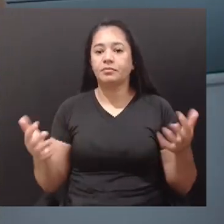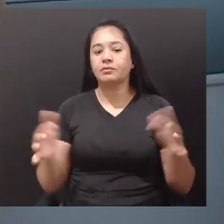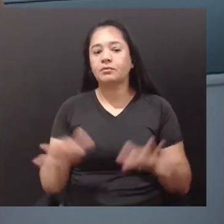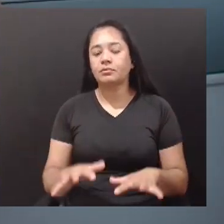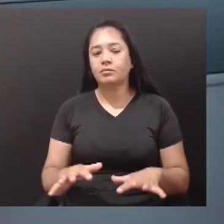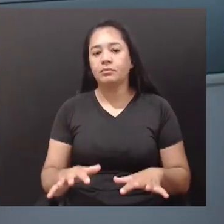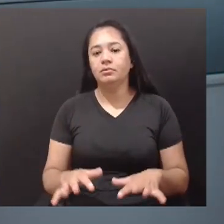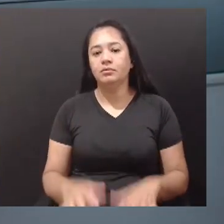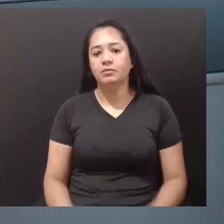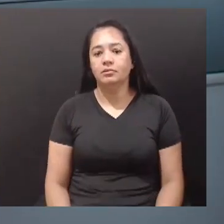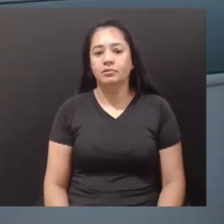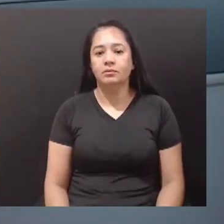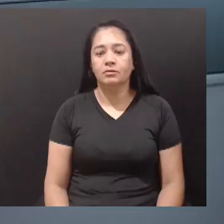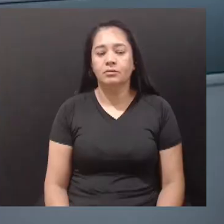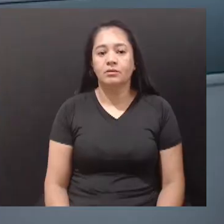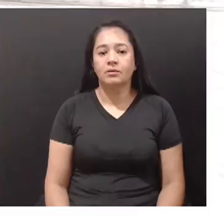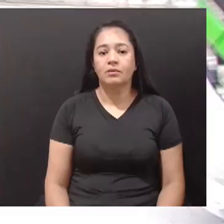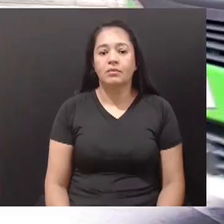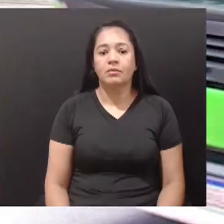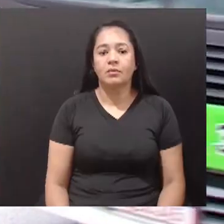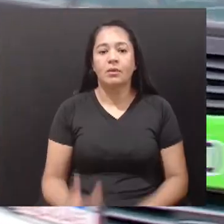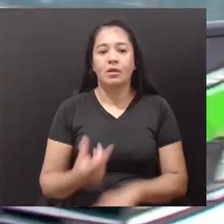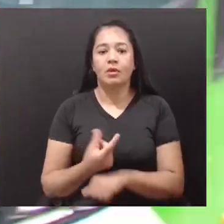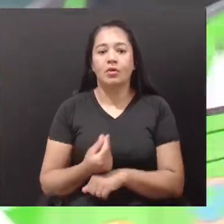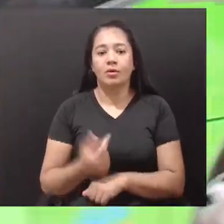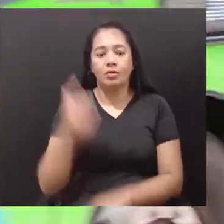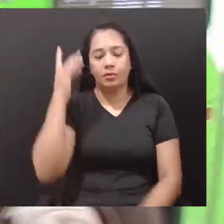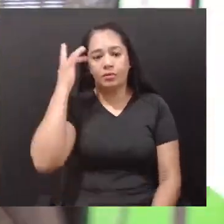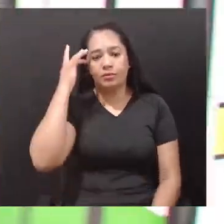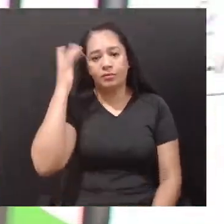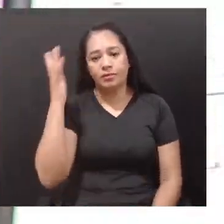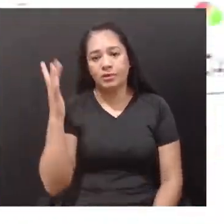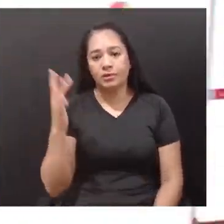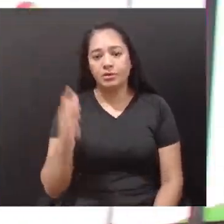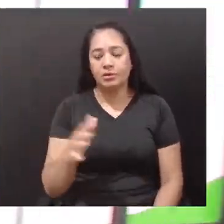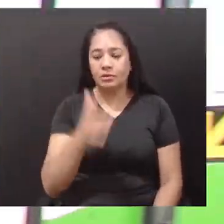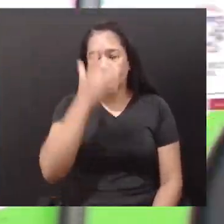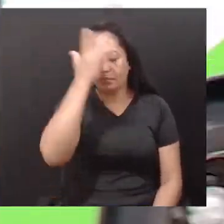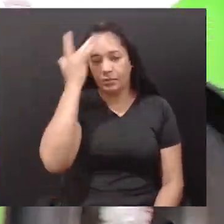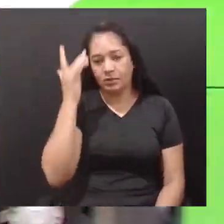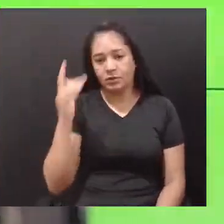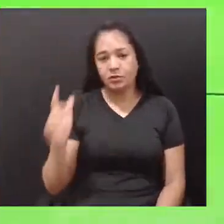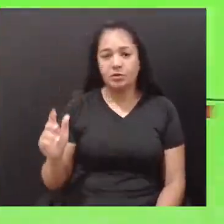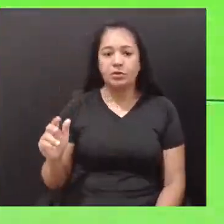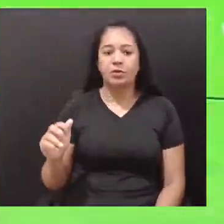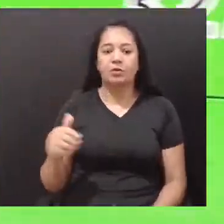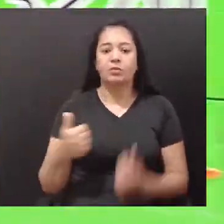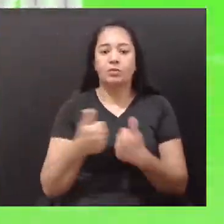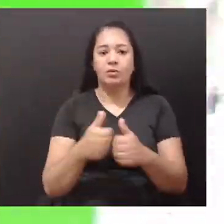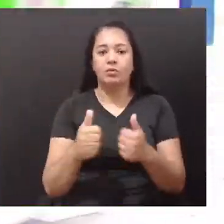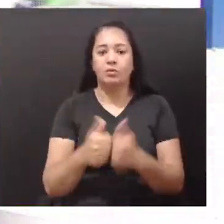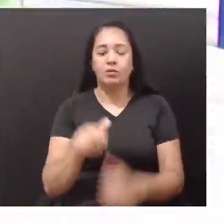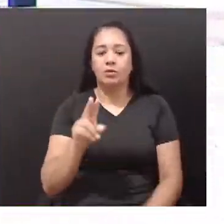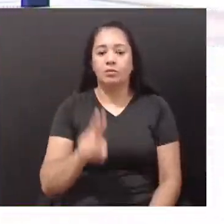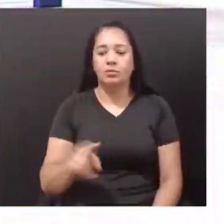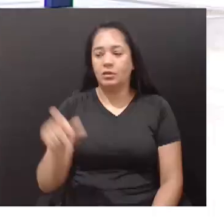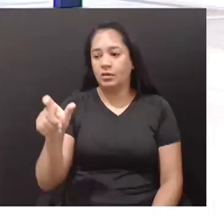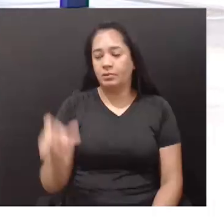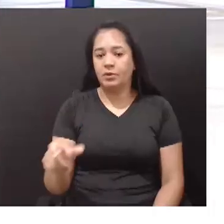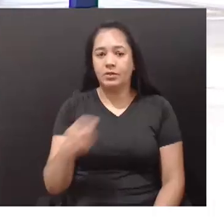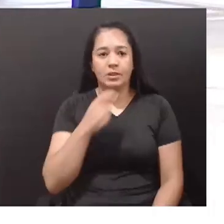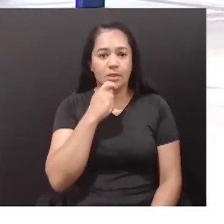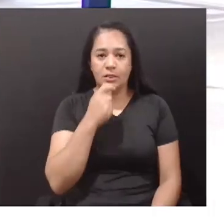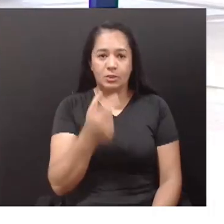maior economia e facilidade para a pessoa andar de ônibus. E é bom lembrar, né, que aquela pessoa que ainda não tem o